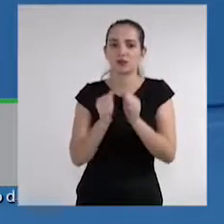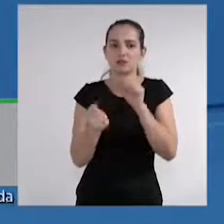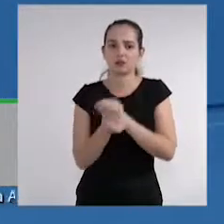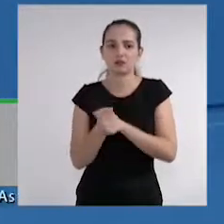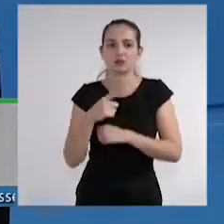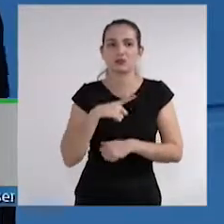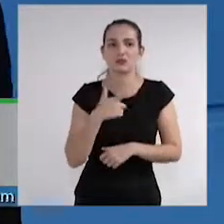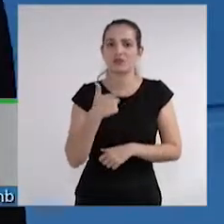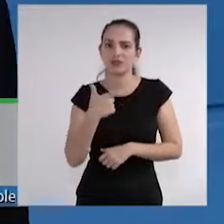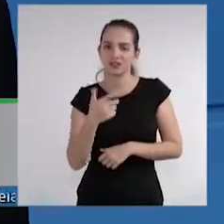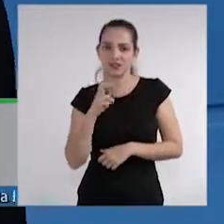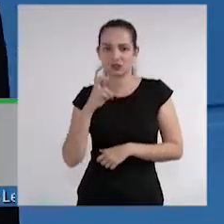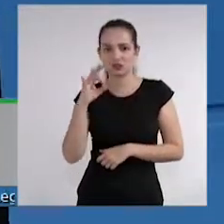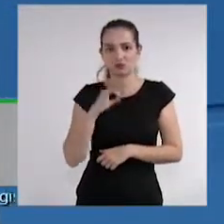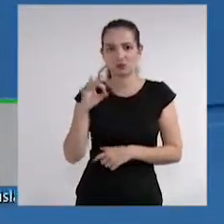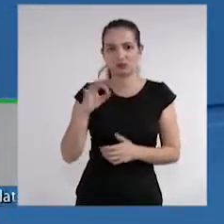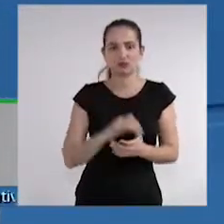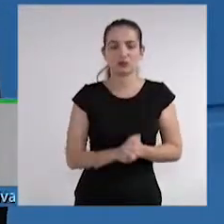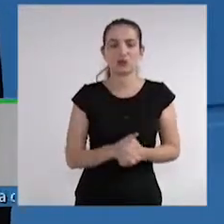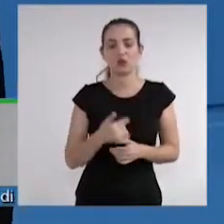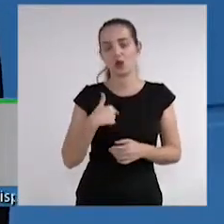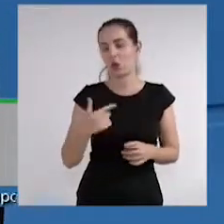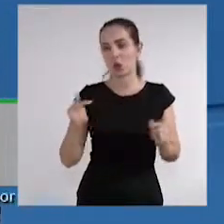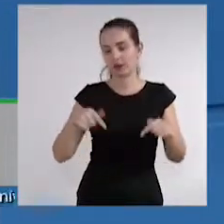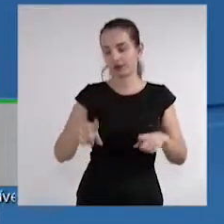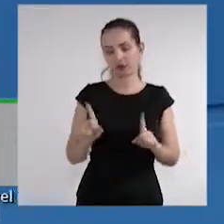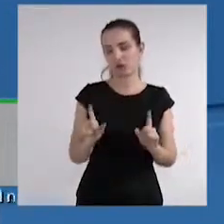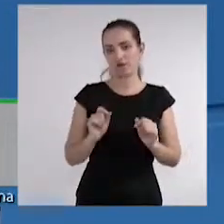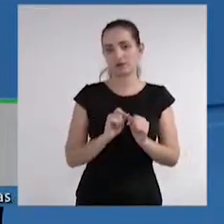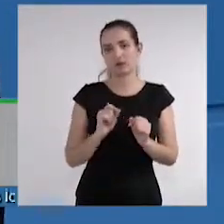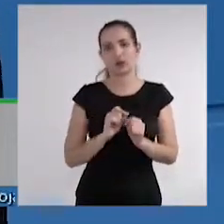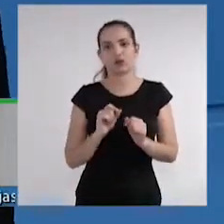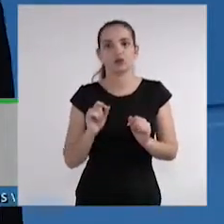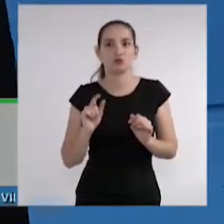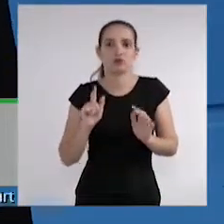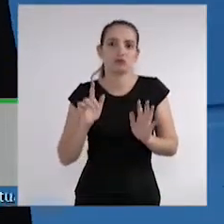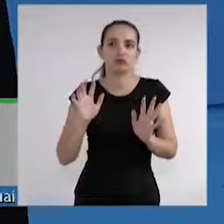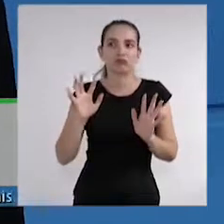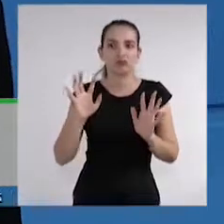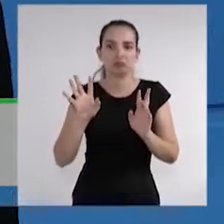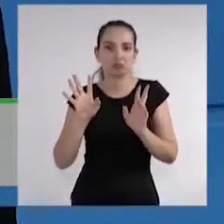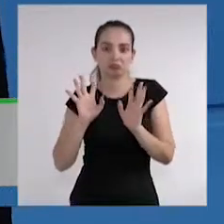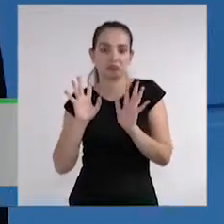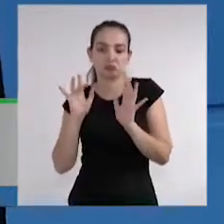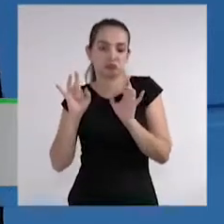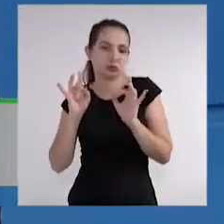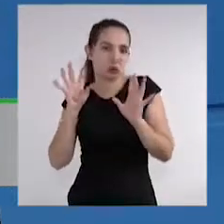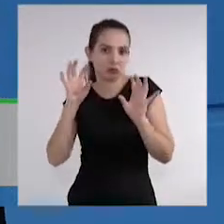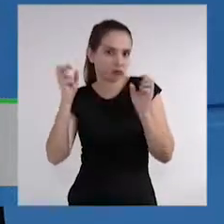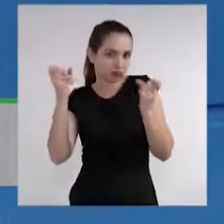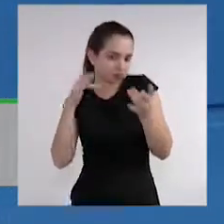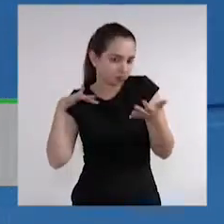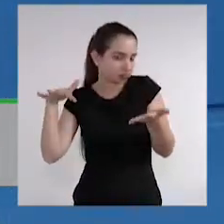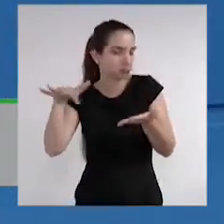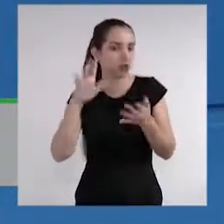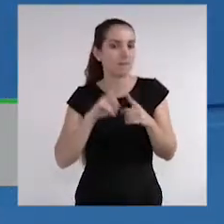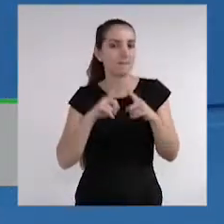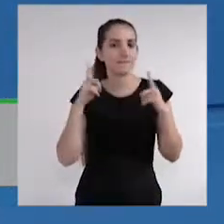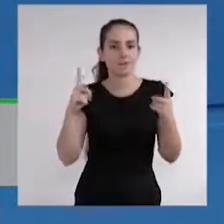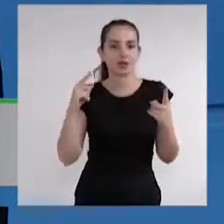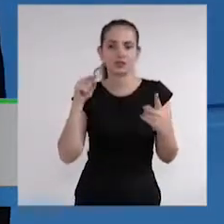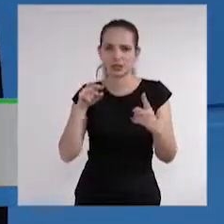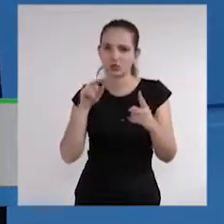seria o aditivo. Não estou aqui fazendo nenhuma generalização. Nesse aspecto, e o senhor está dizendo que há a possibilidade